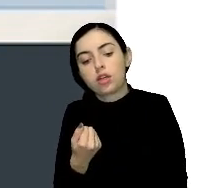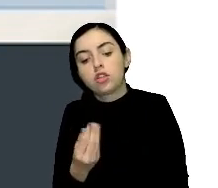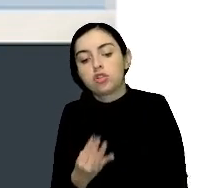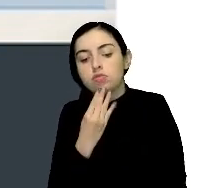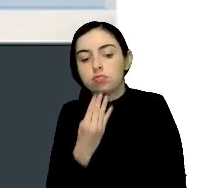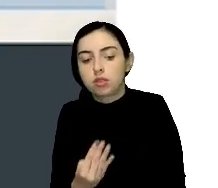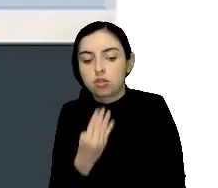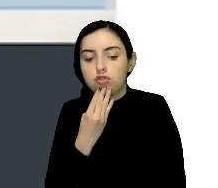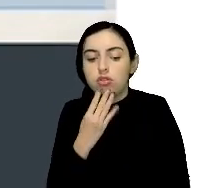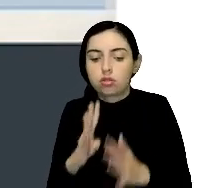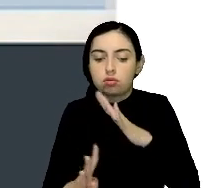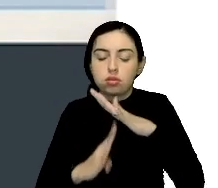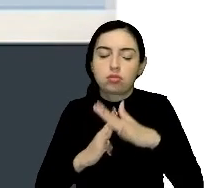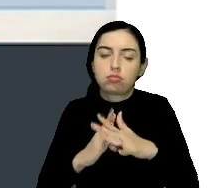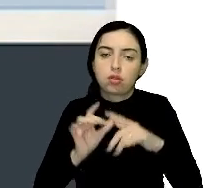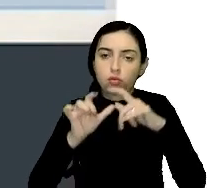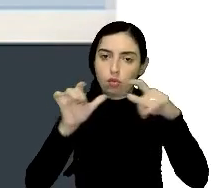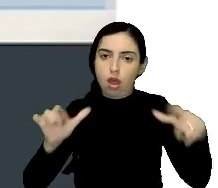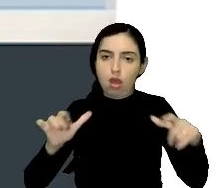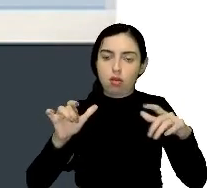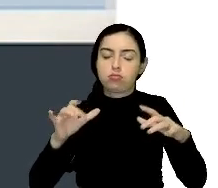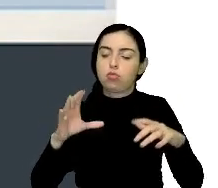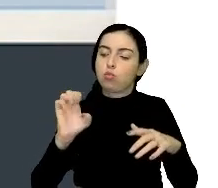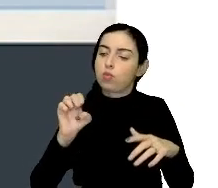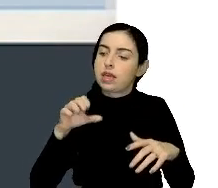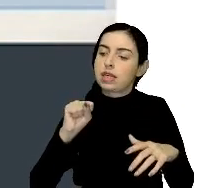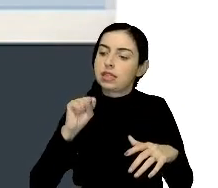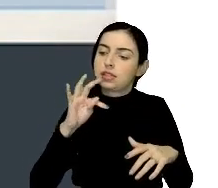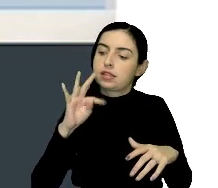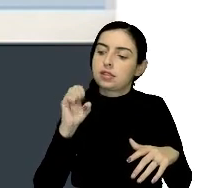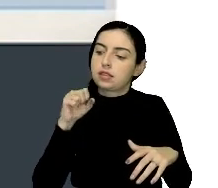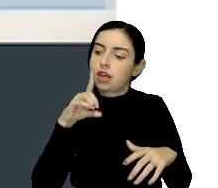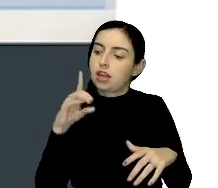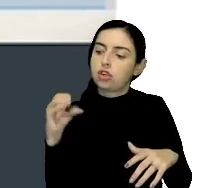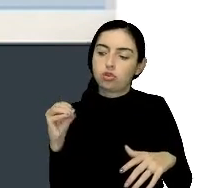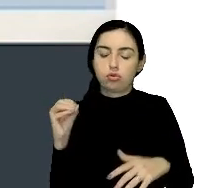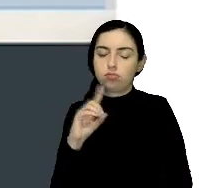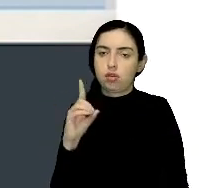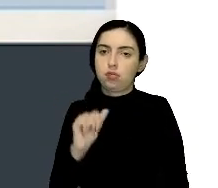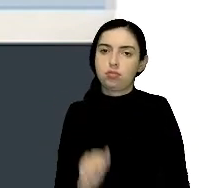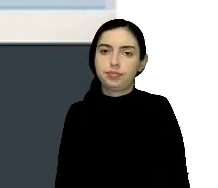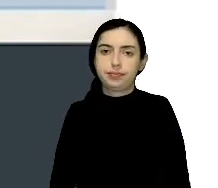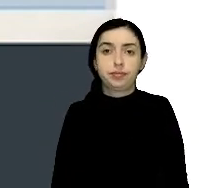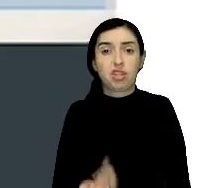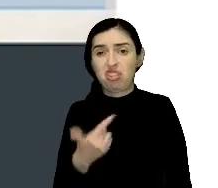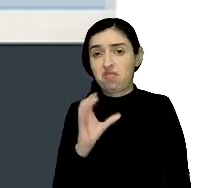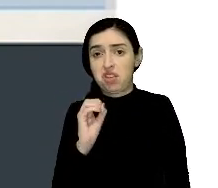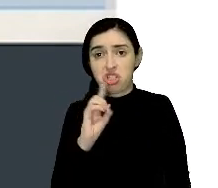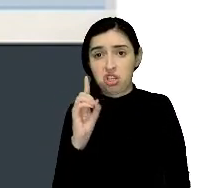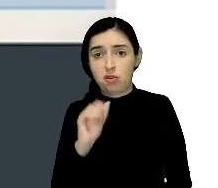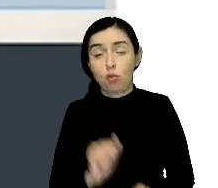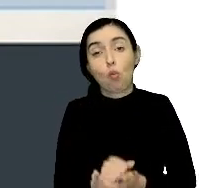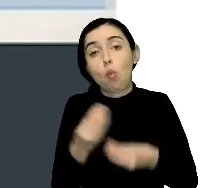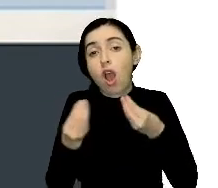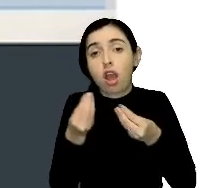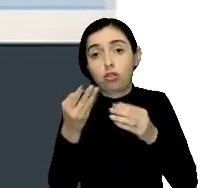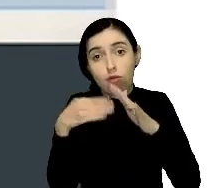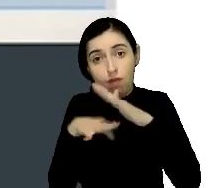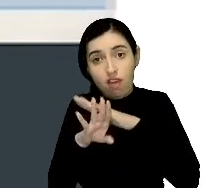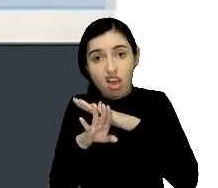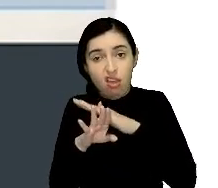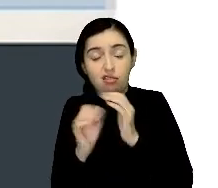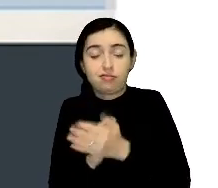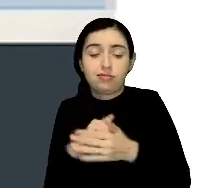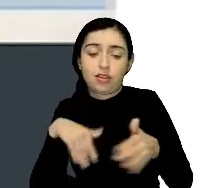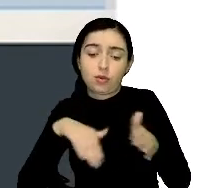para lotar o Morumbi. Antes cabia 200 mil, agora só cabe 50 mil e nem vão 20, né? Quando vão, né? Quando vão jogar com o